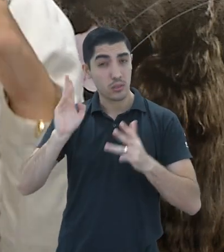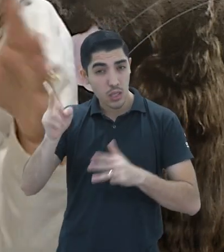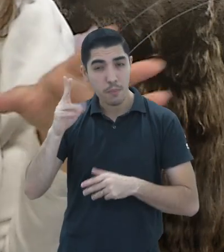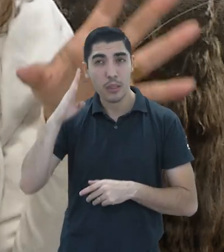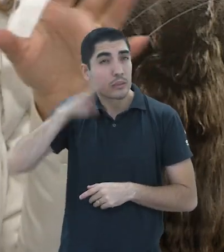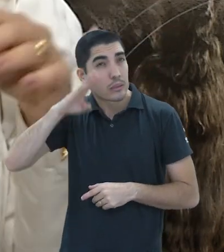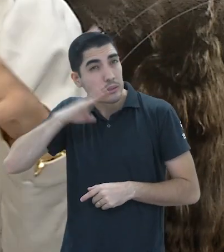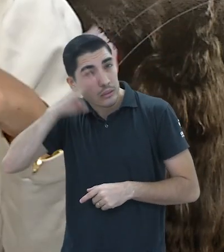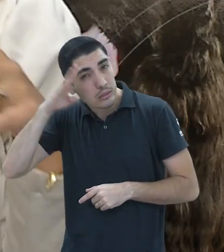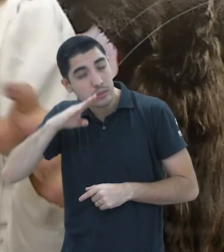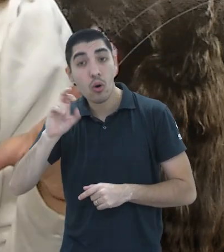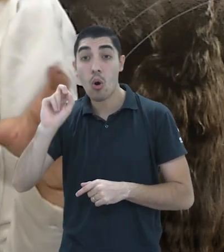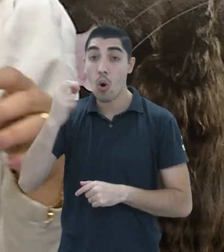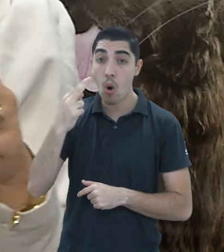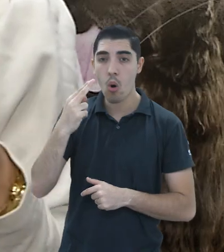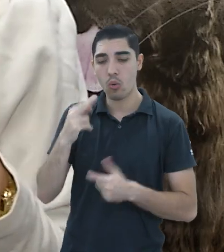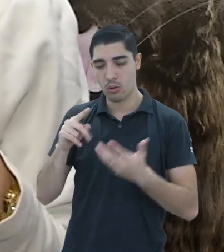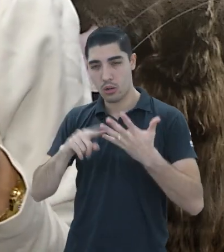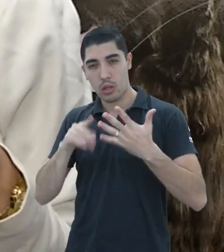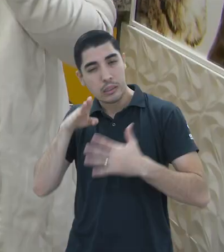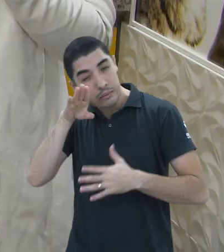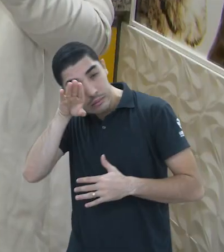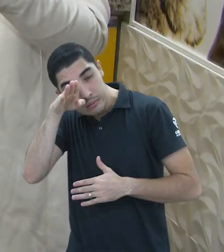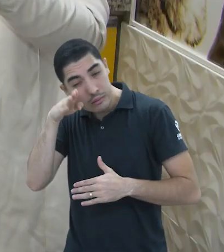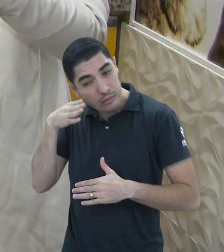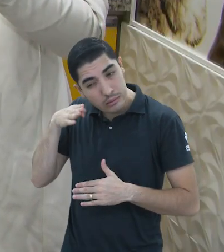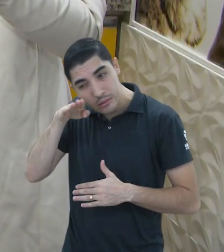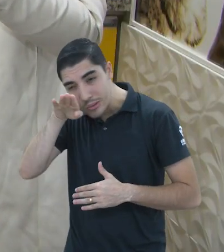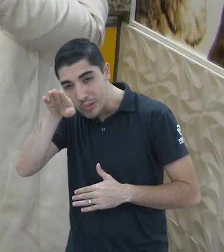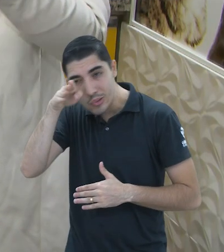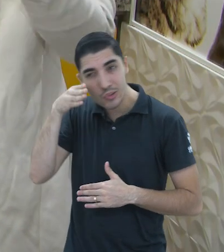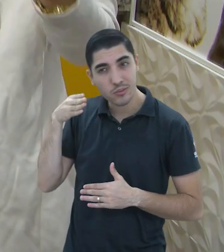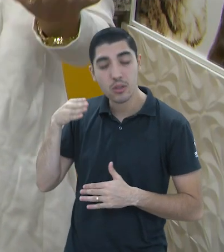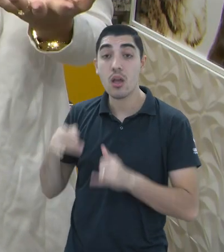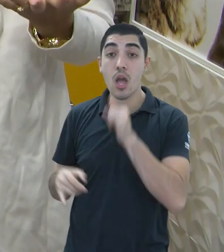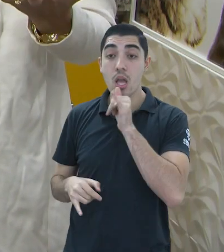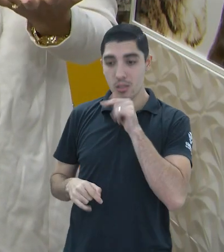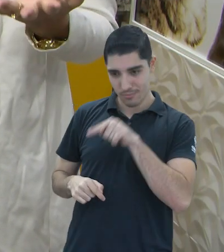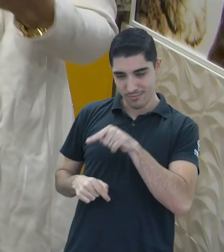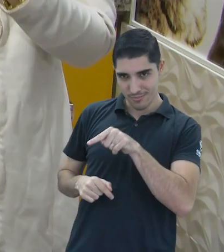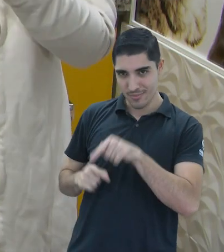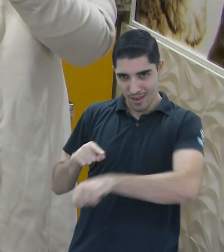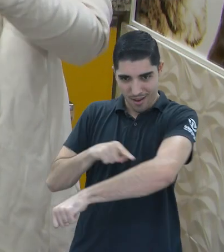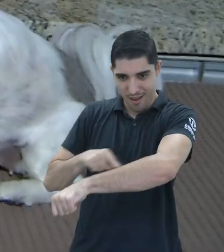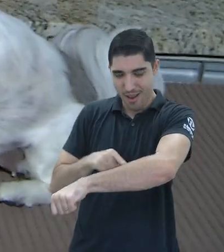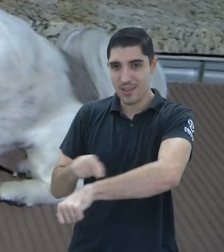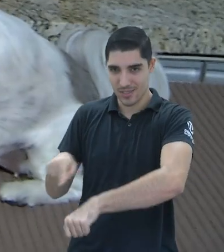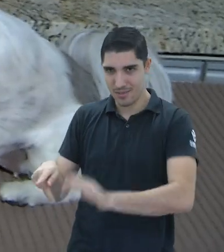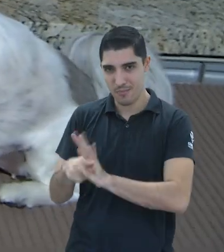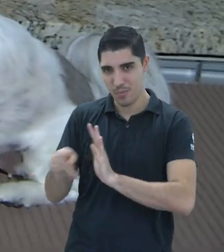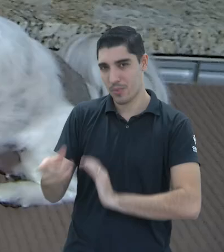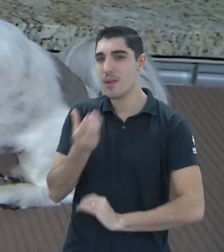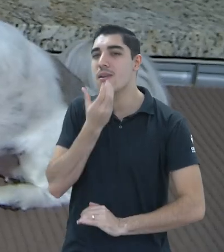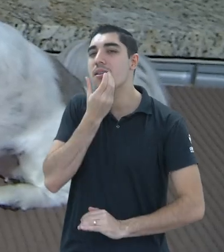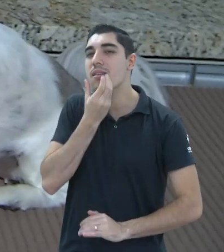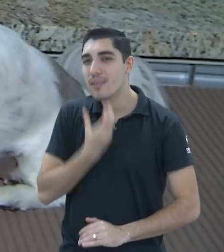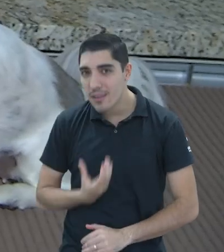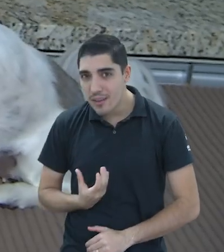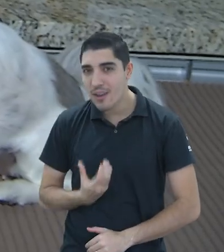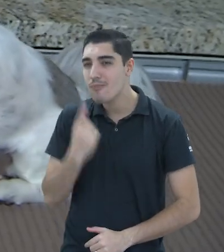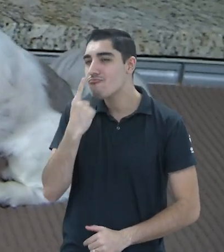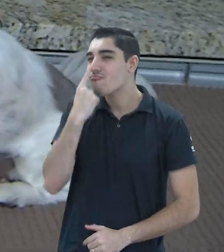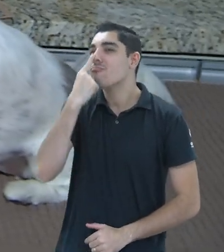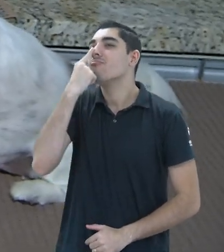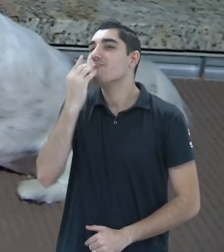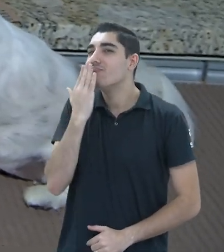ou a pata ou esfregar na caminha. Sim. Algumas raças muito características igual a Gaia, né? Que são os nossos bracocefálicos, então os